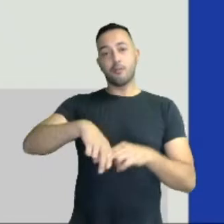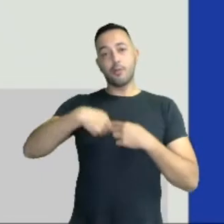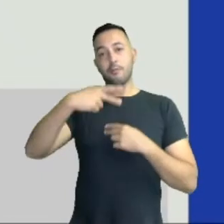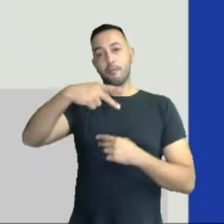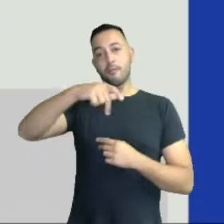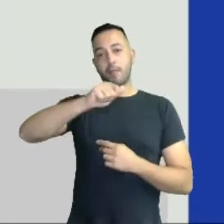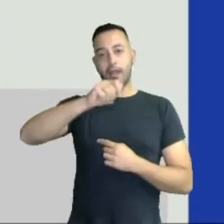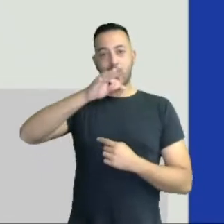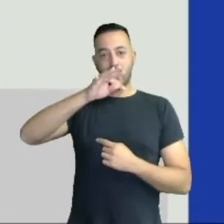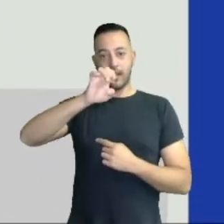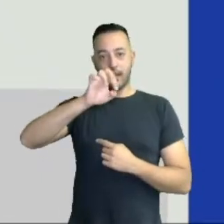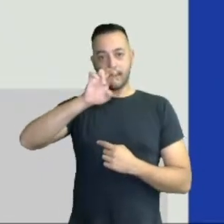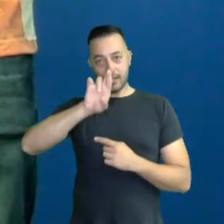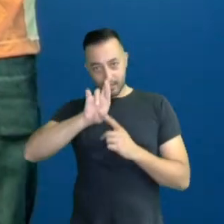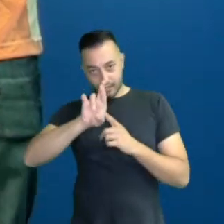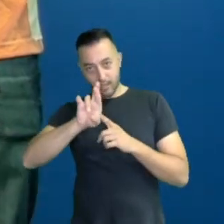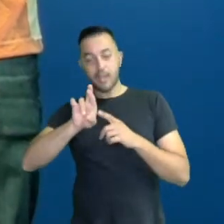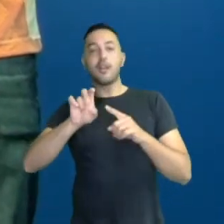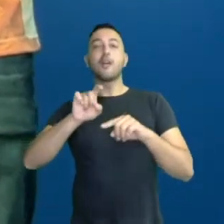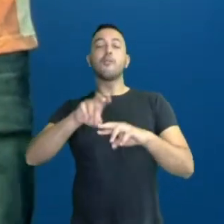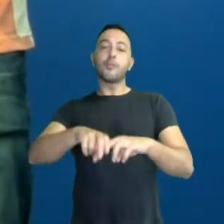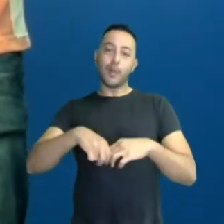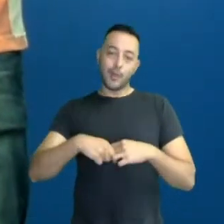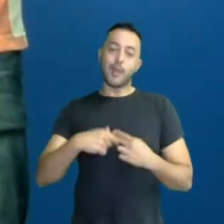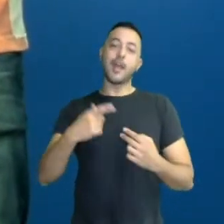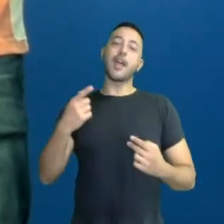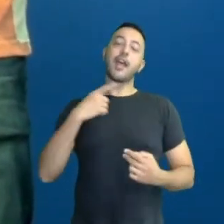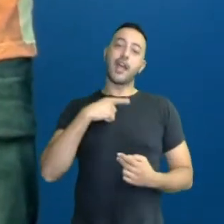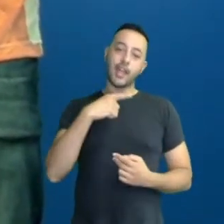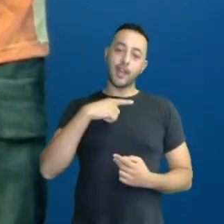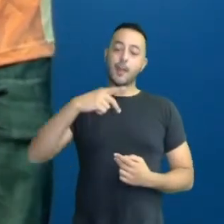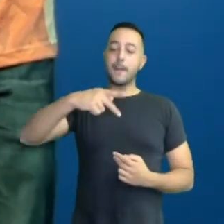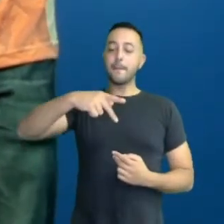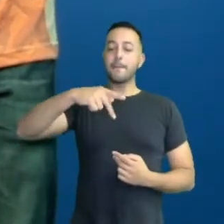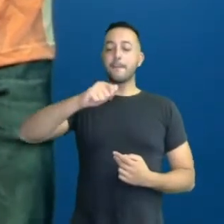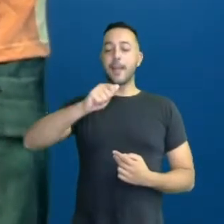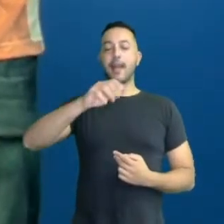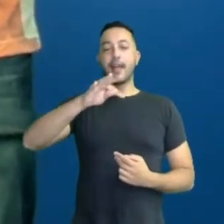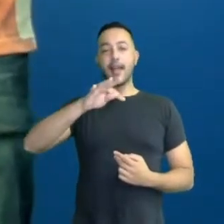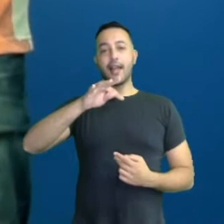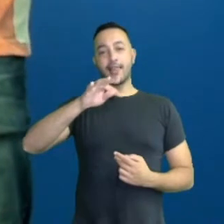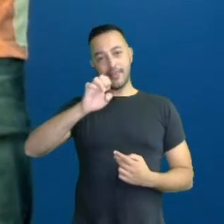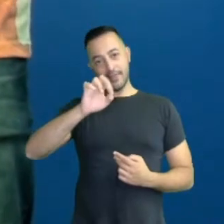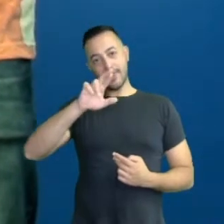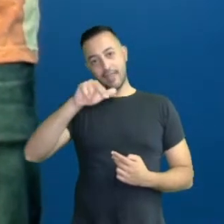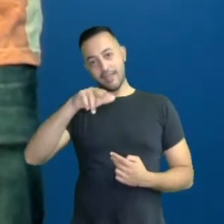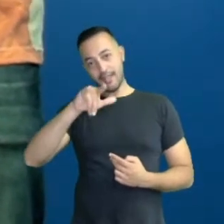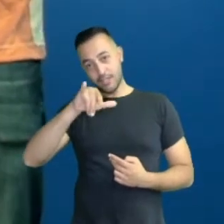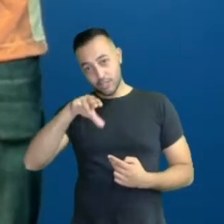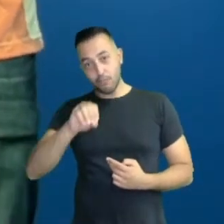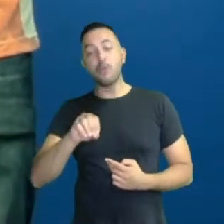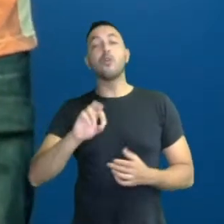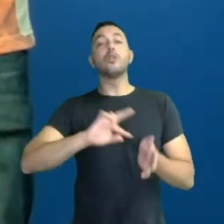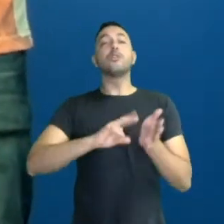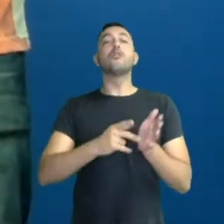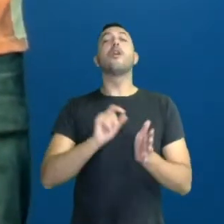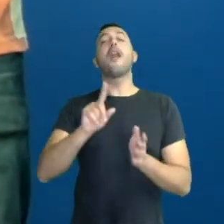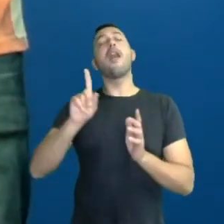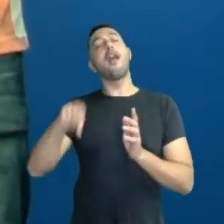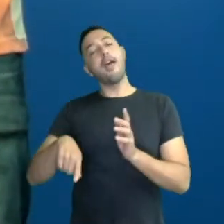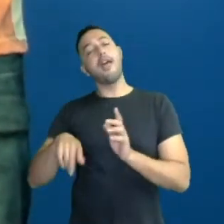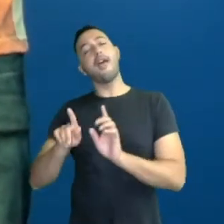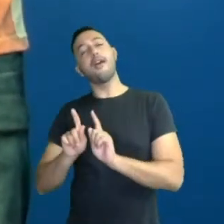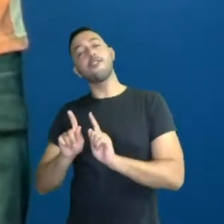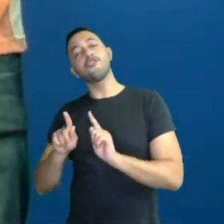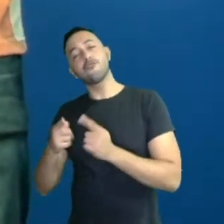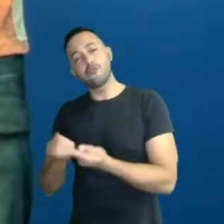até hoje nós temos a ideia de patriarcado ou a ideia de paternalismo, devido também a essa questão dos gênos,